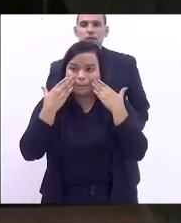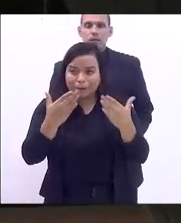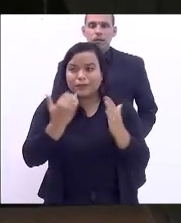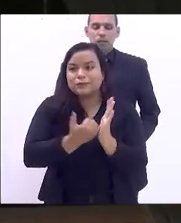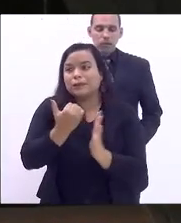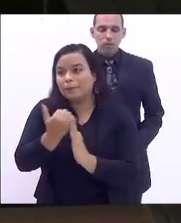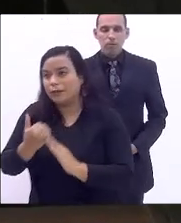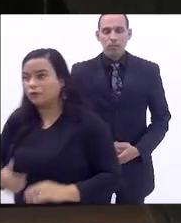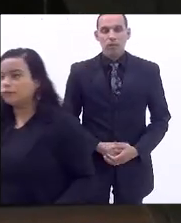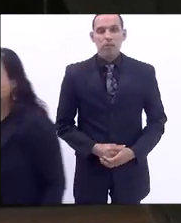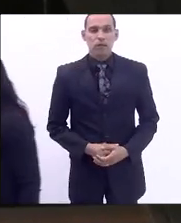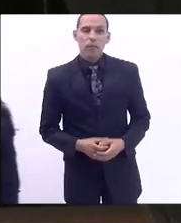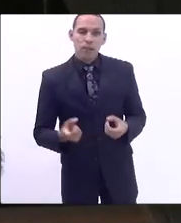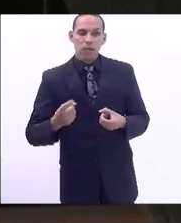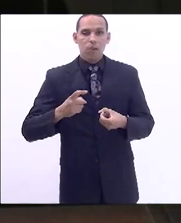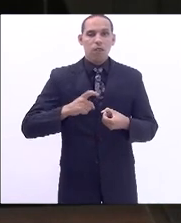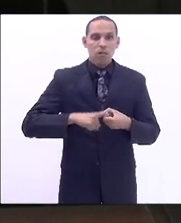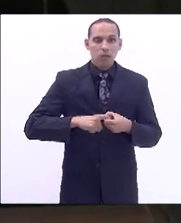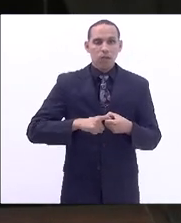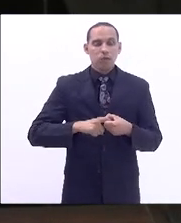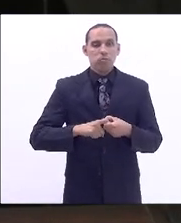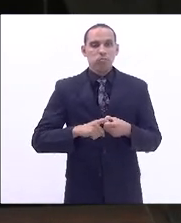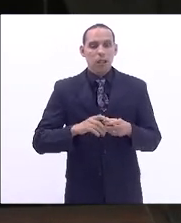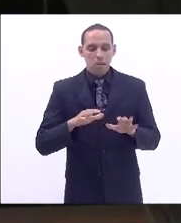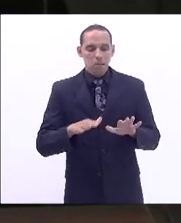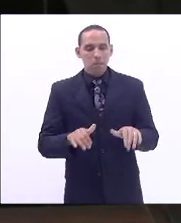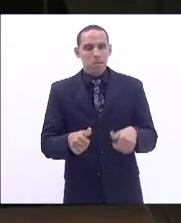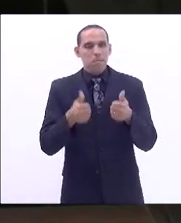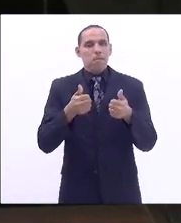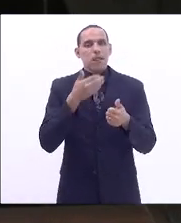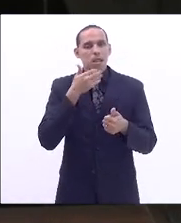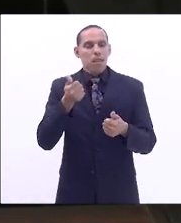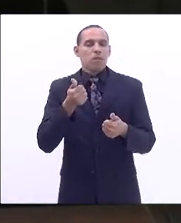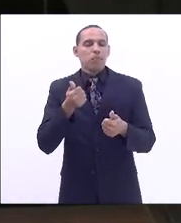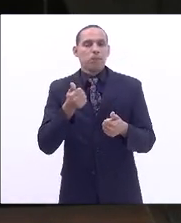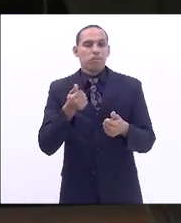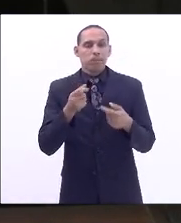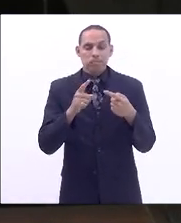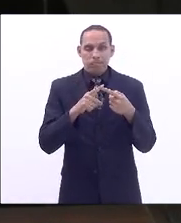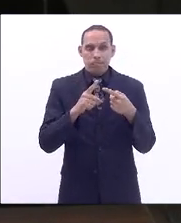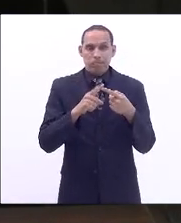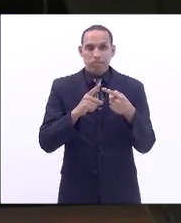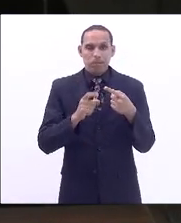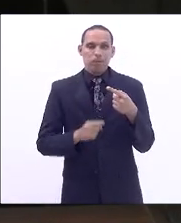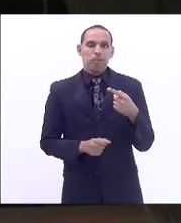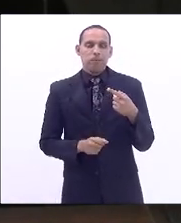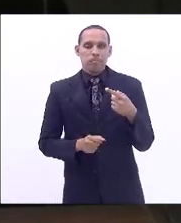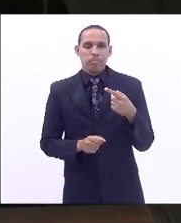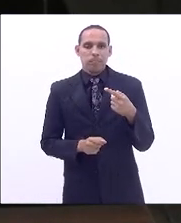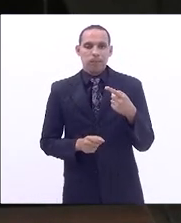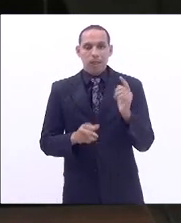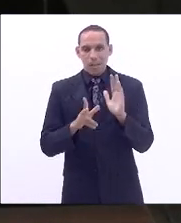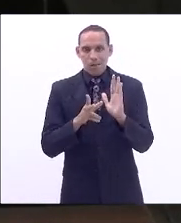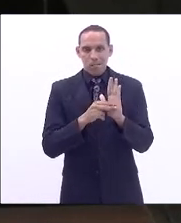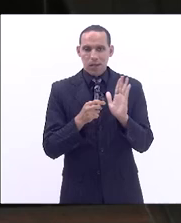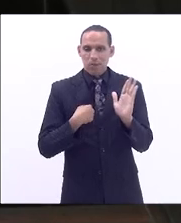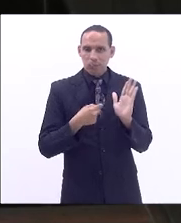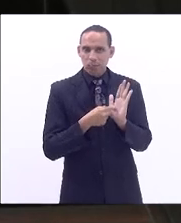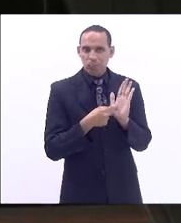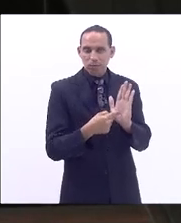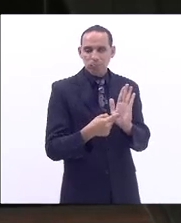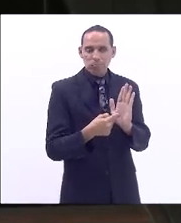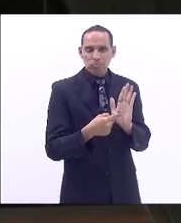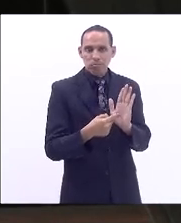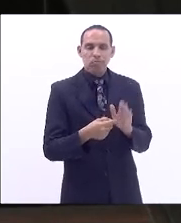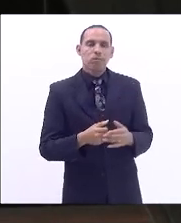das emendas voltadas para o seu é a primeira é emenda que apresentei